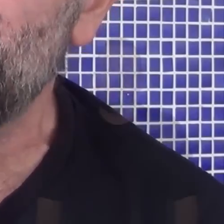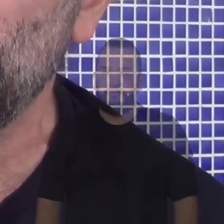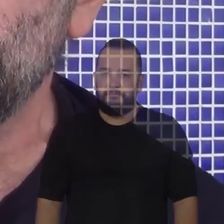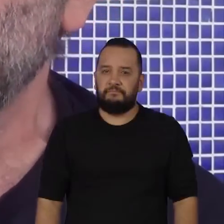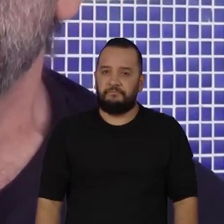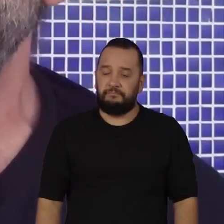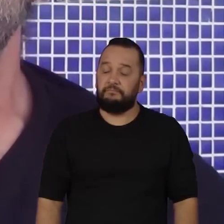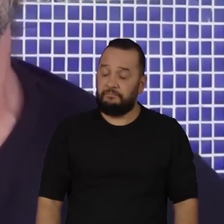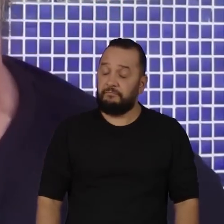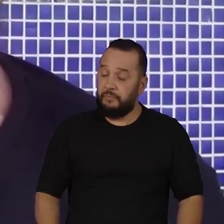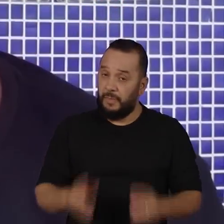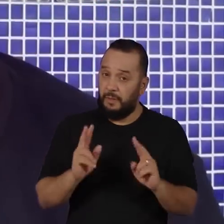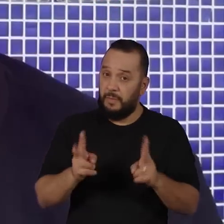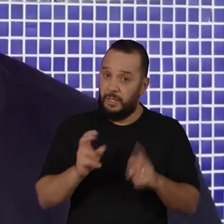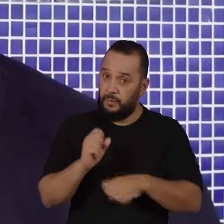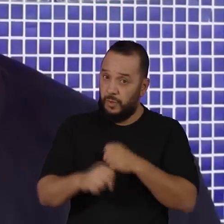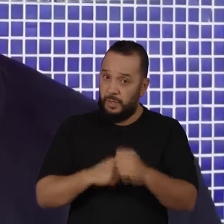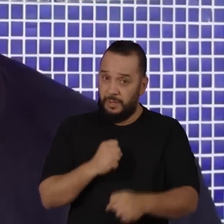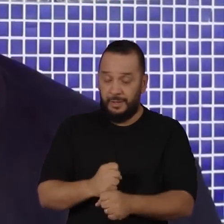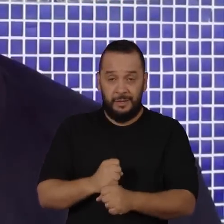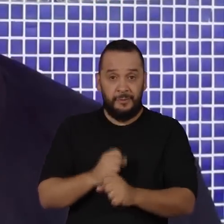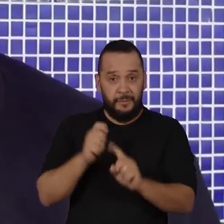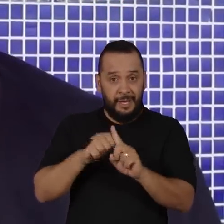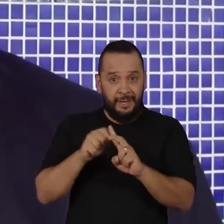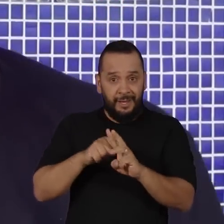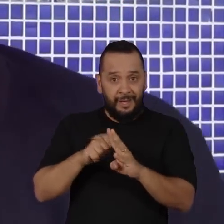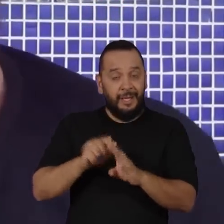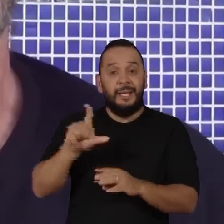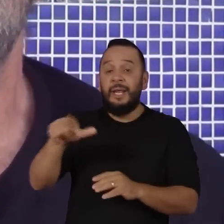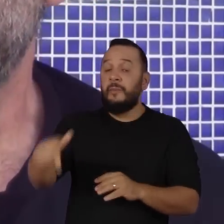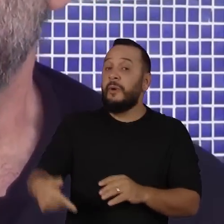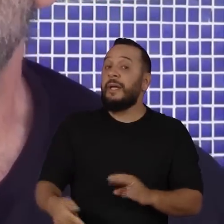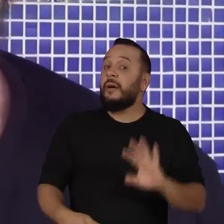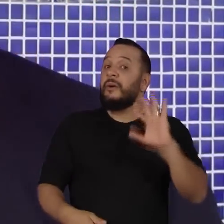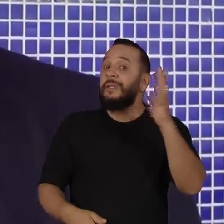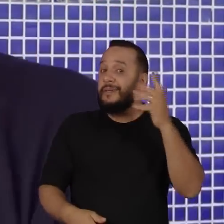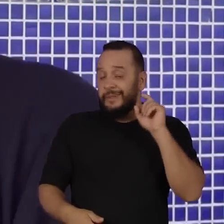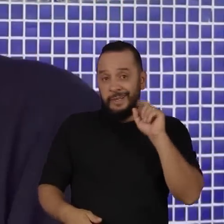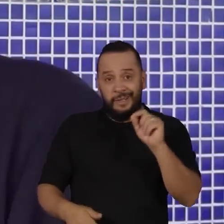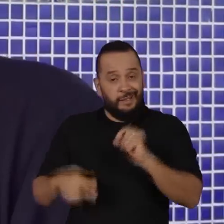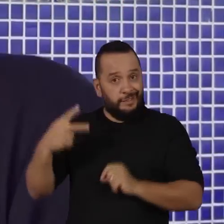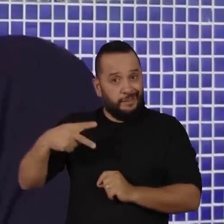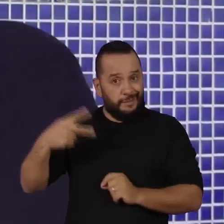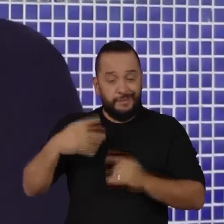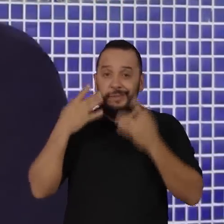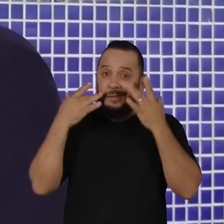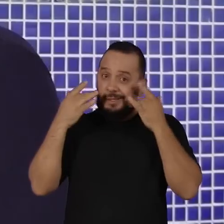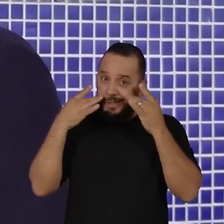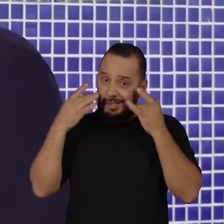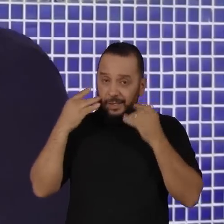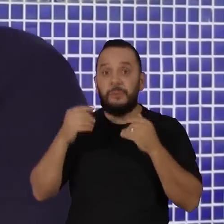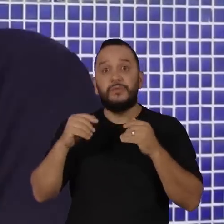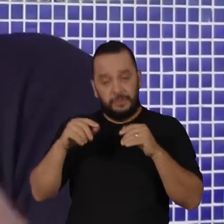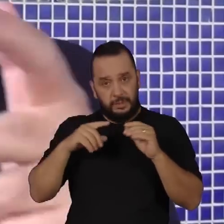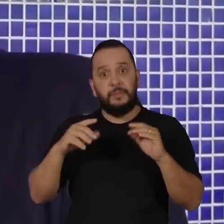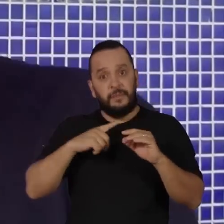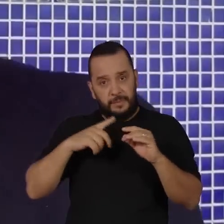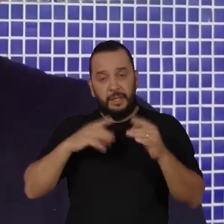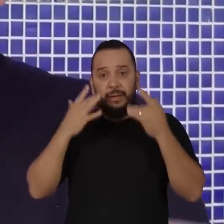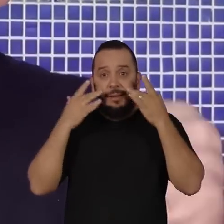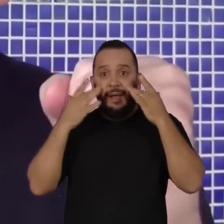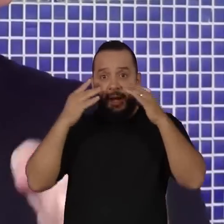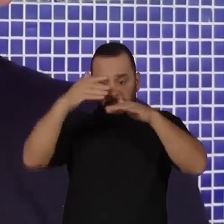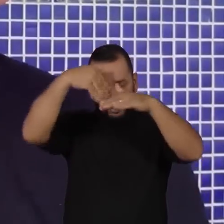Nesse mesmo ano, alguns meses depois, nós fizemos um segundo espetáculo, ainda no porão, que